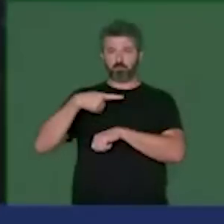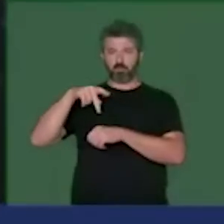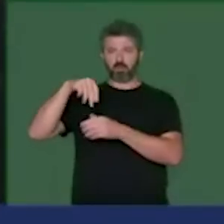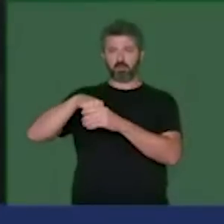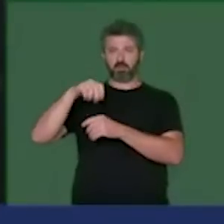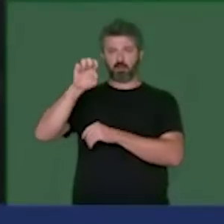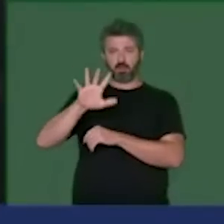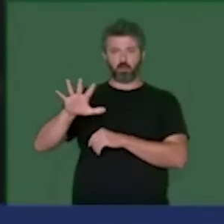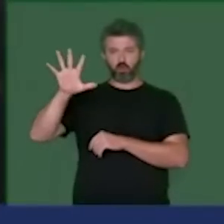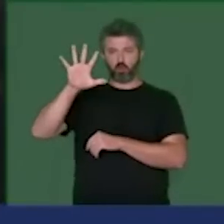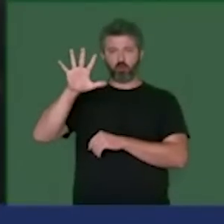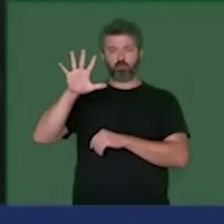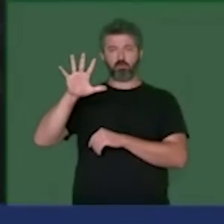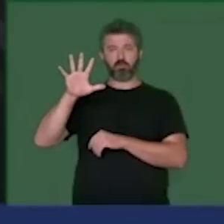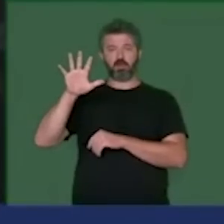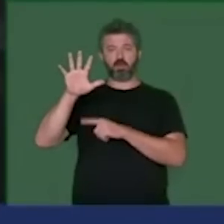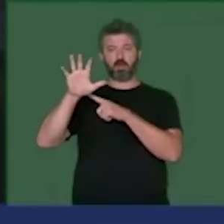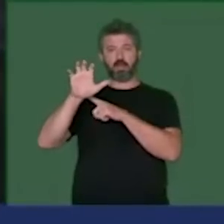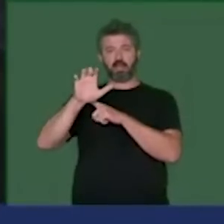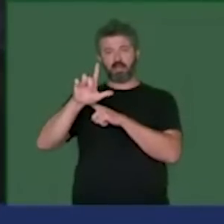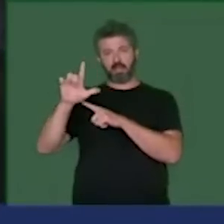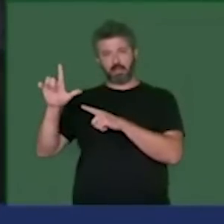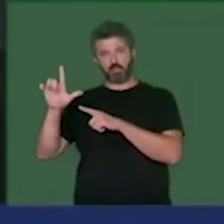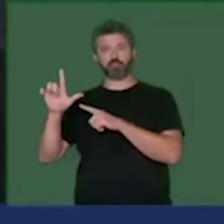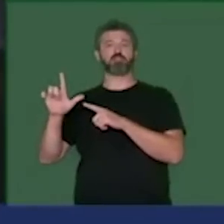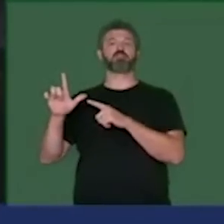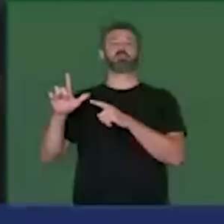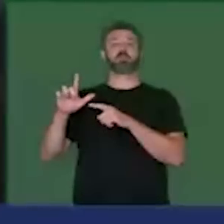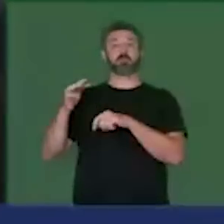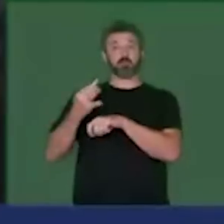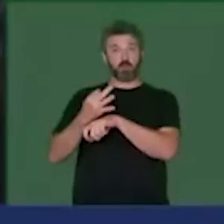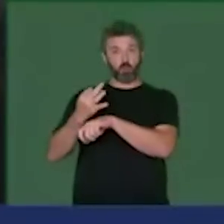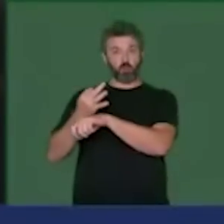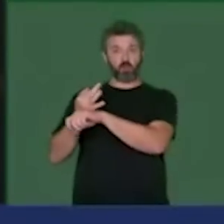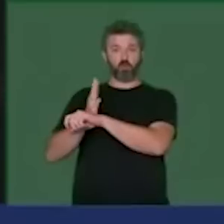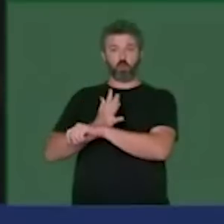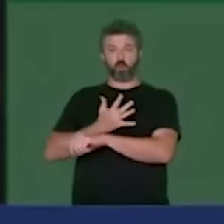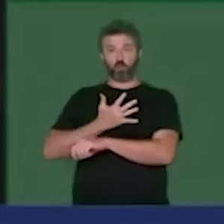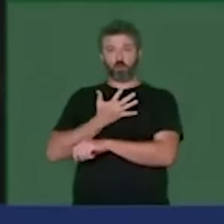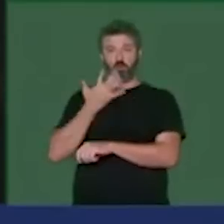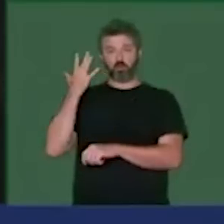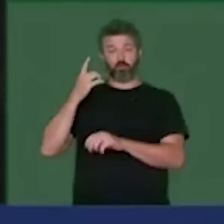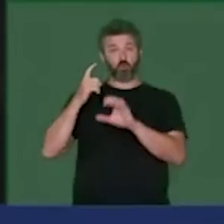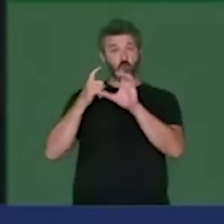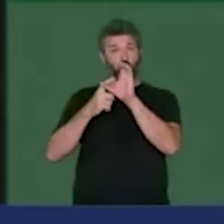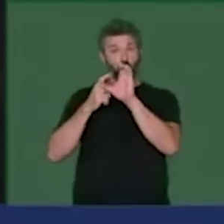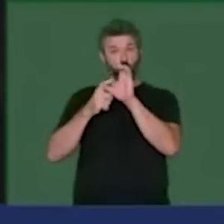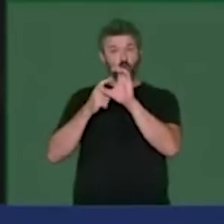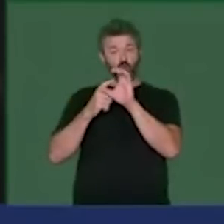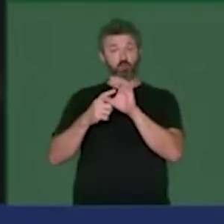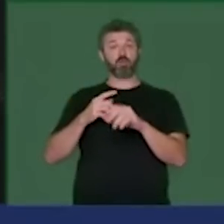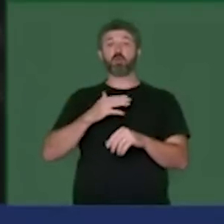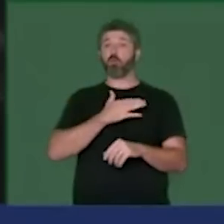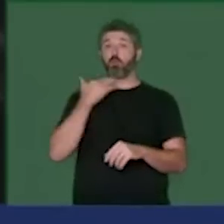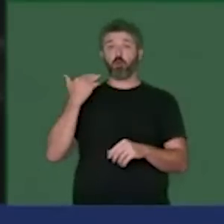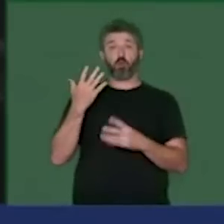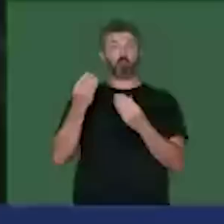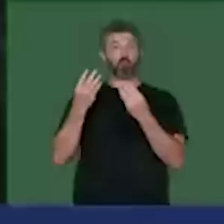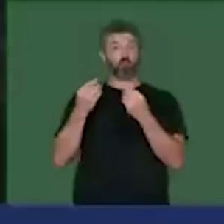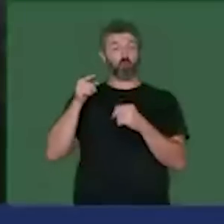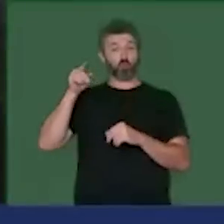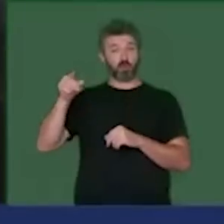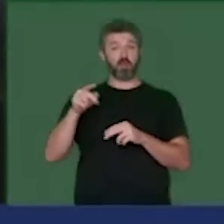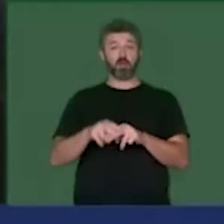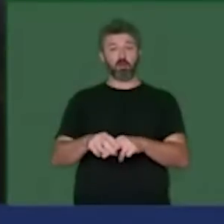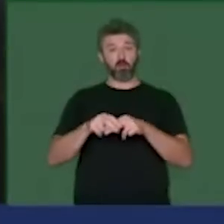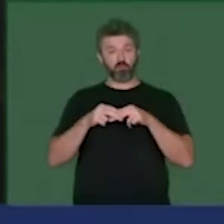do leste europeu, que sobreviveu às agruras do comunismo e teve muitas mortes lá por causa